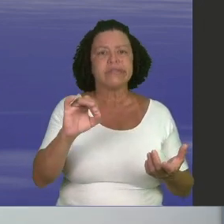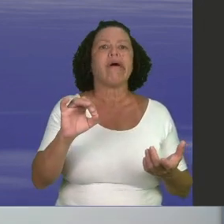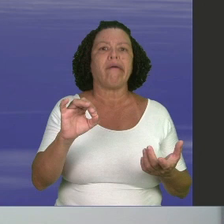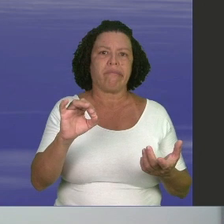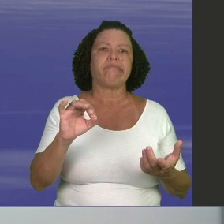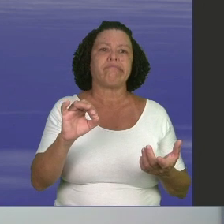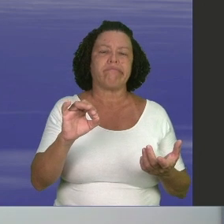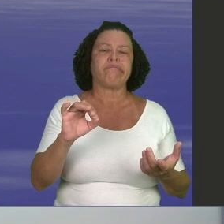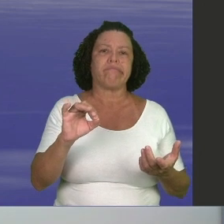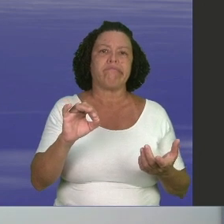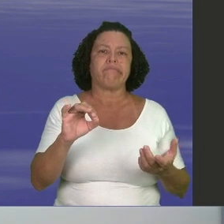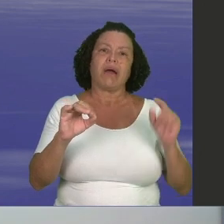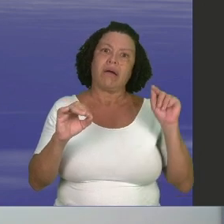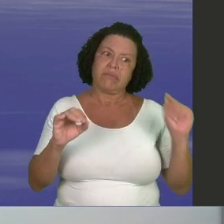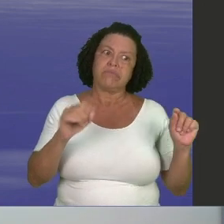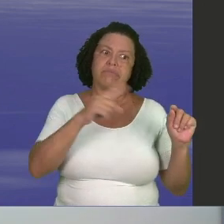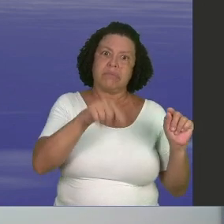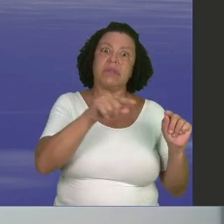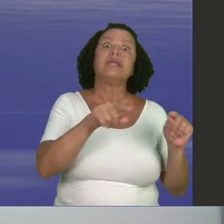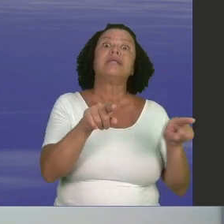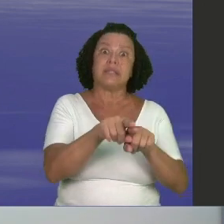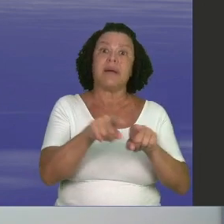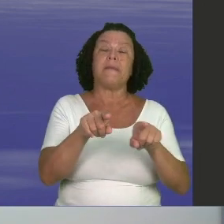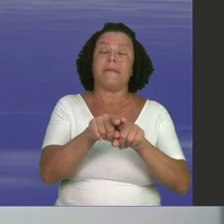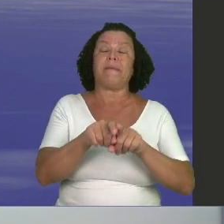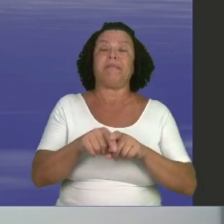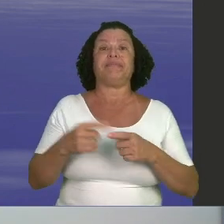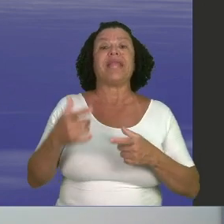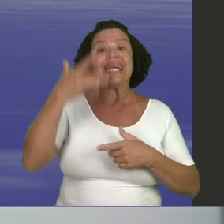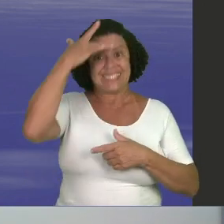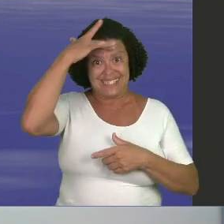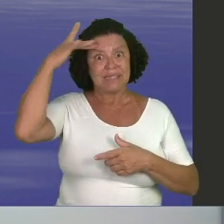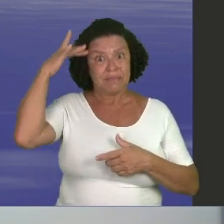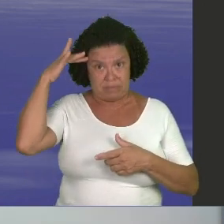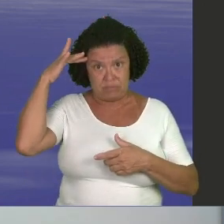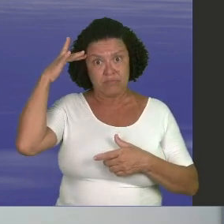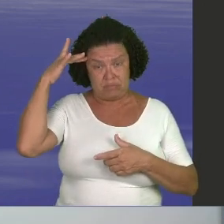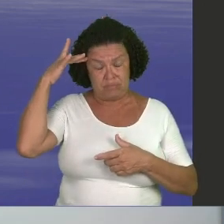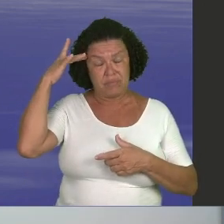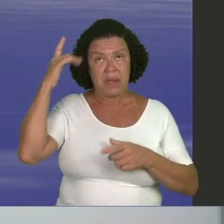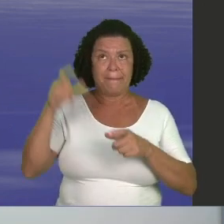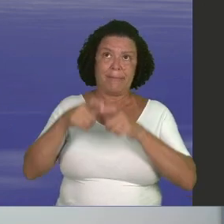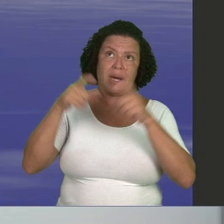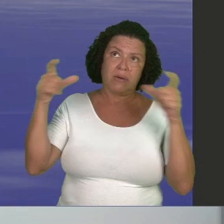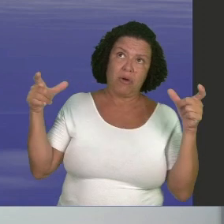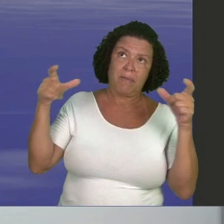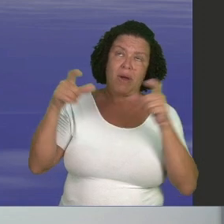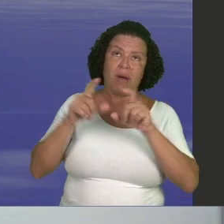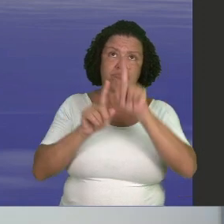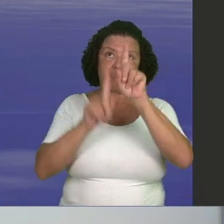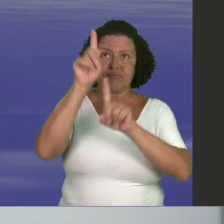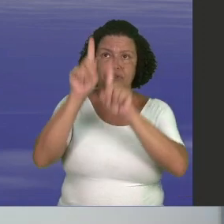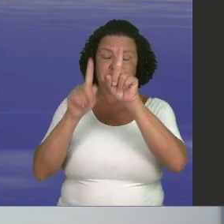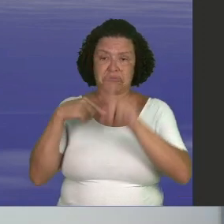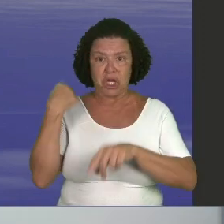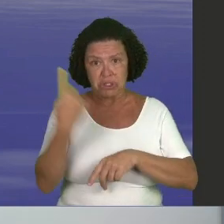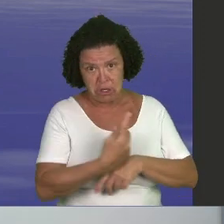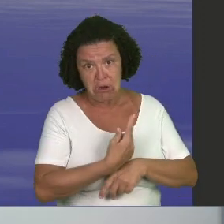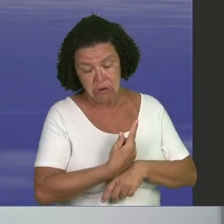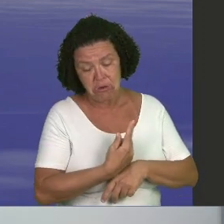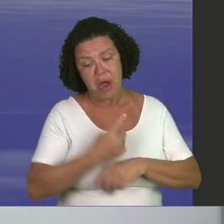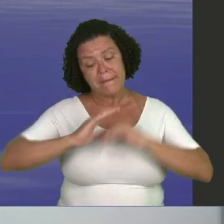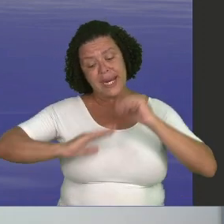domínio da expiação porque ainda as pessoas, em maior ou menor grau, todos nós,